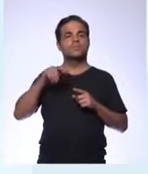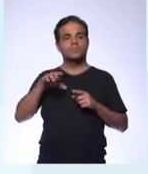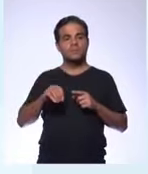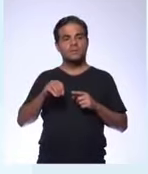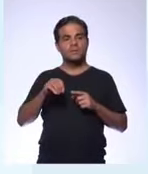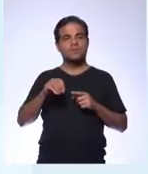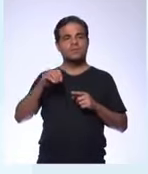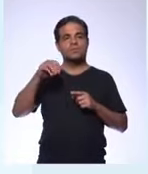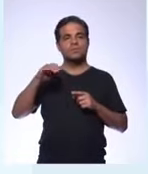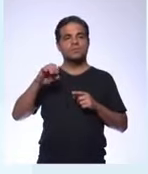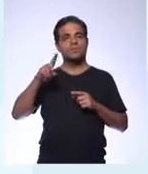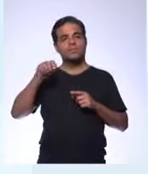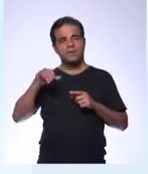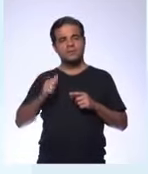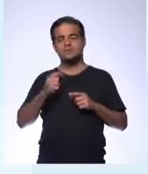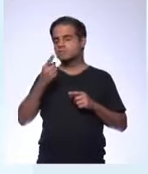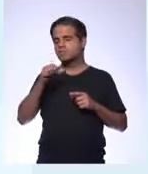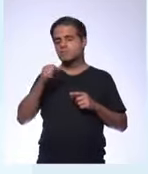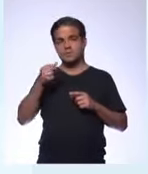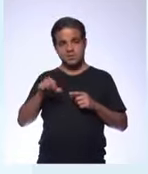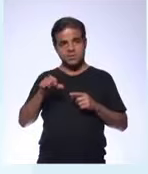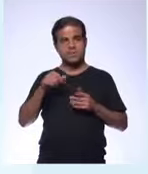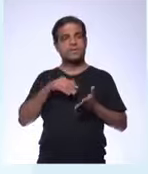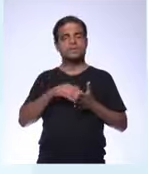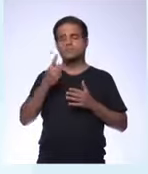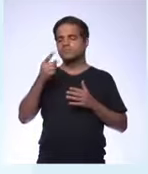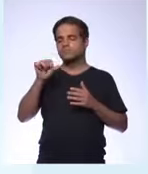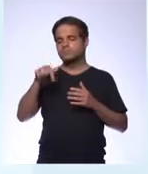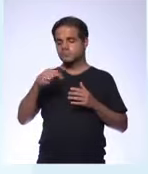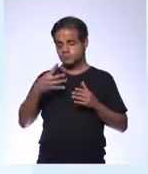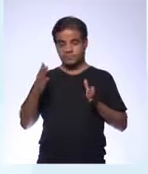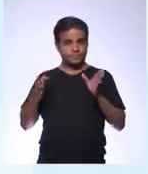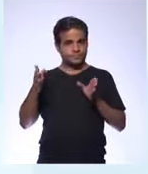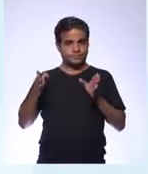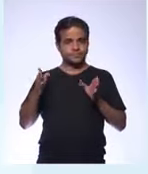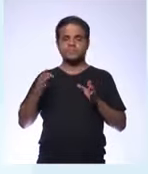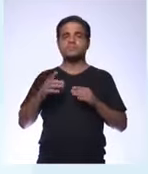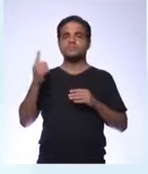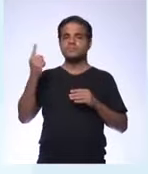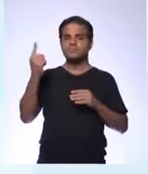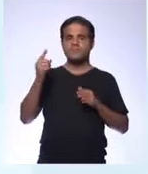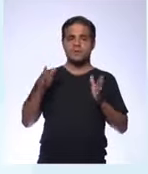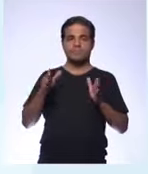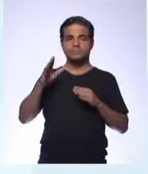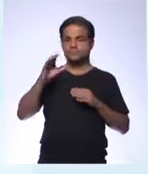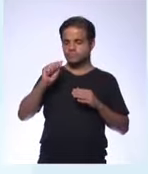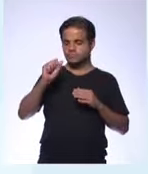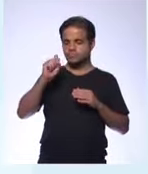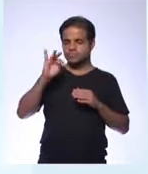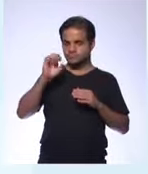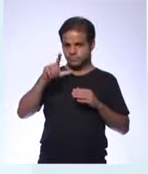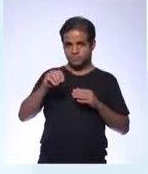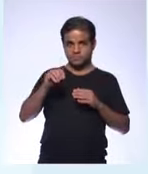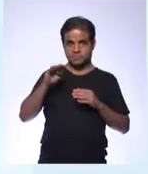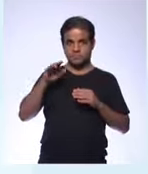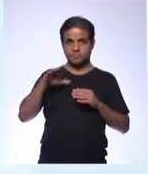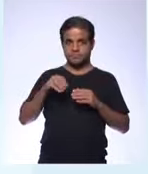e 74. A primeira fase, ali, o primeiro momento ali do Castelo Branco, é até conhecido como uma